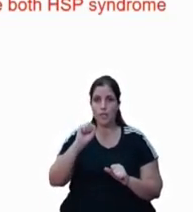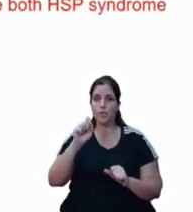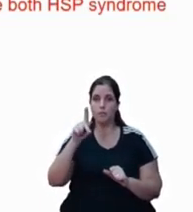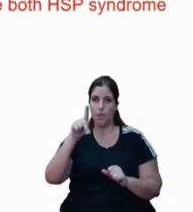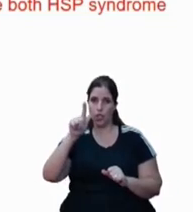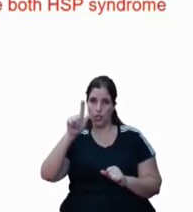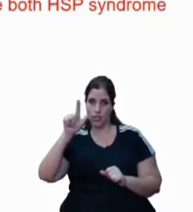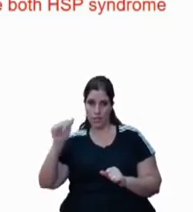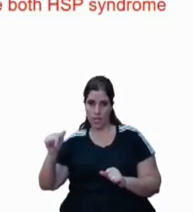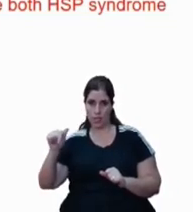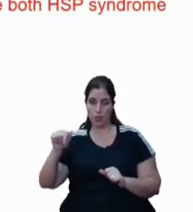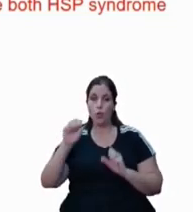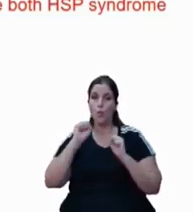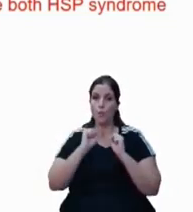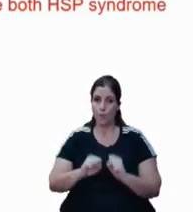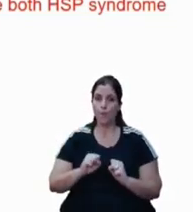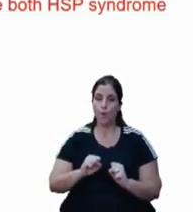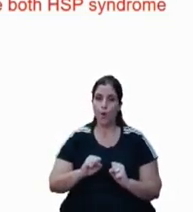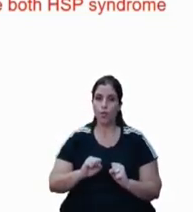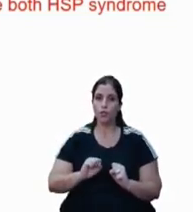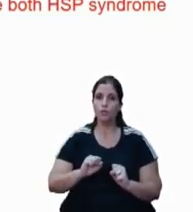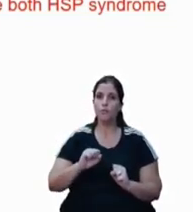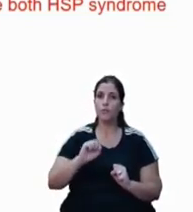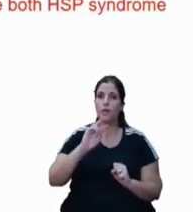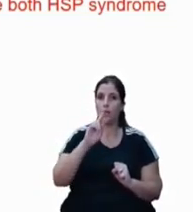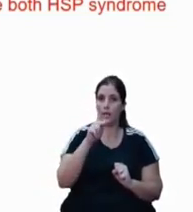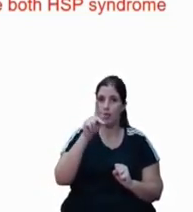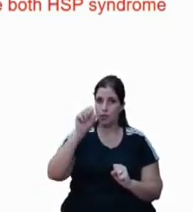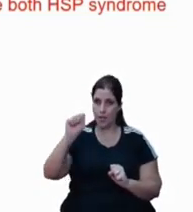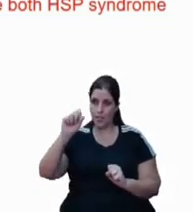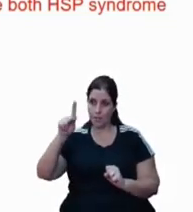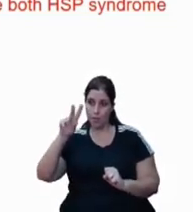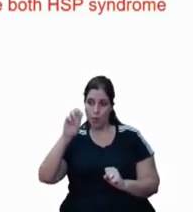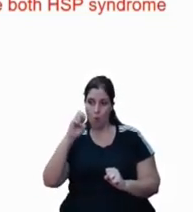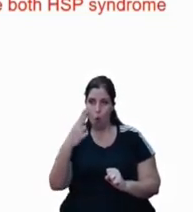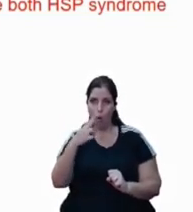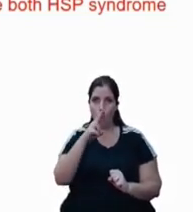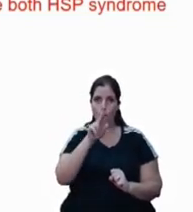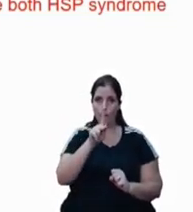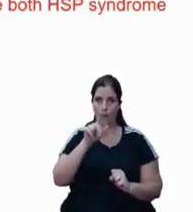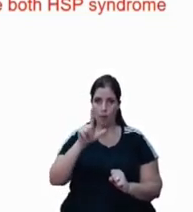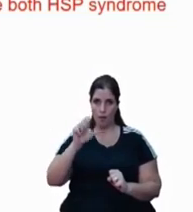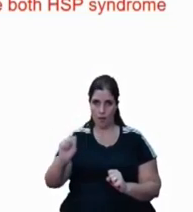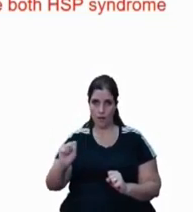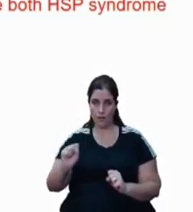SPG7, podem causar síndrome HSP e síndrome PLS.